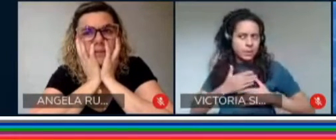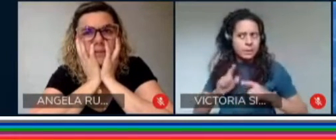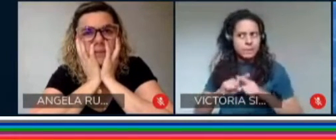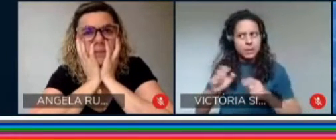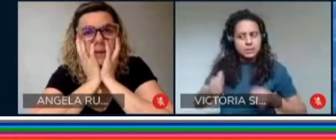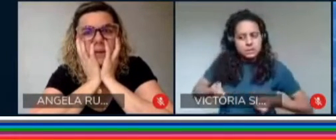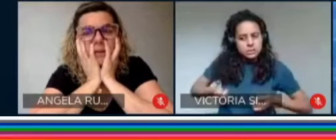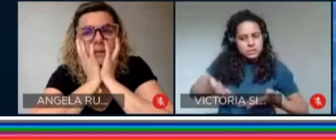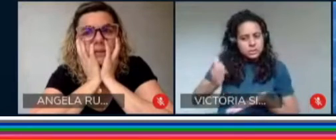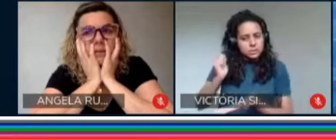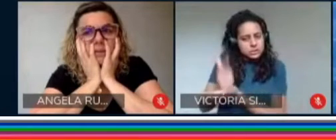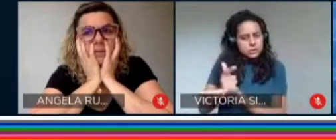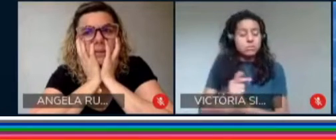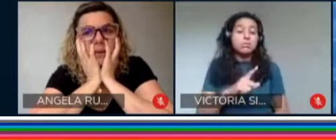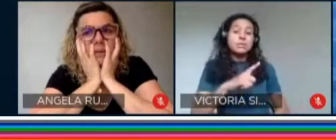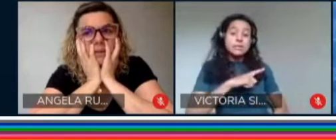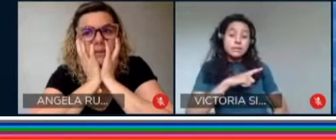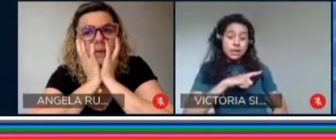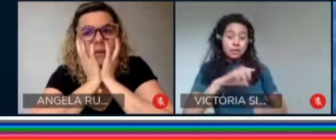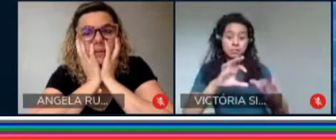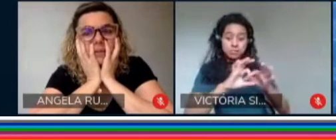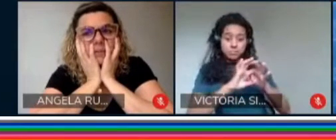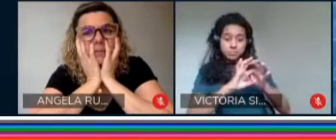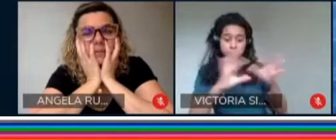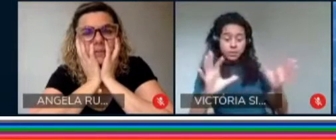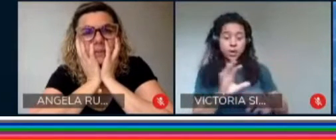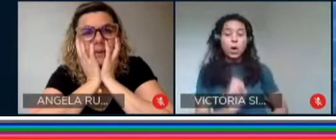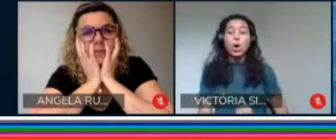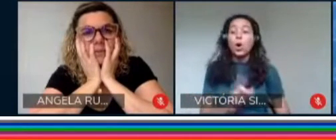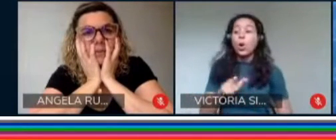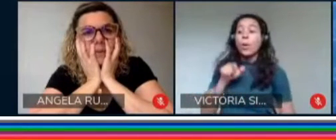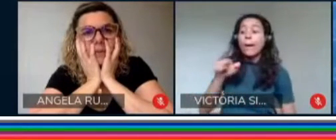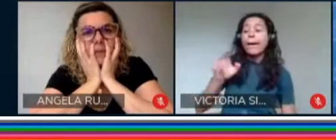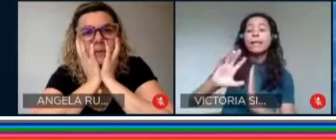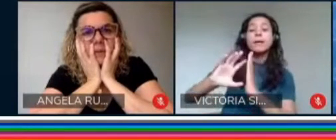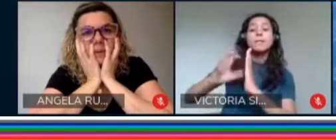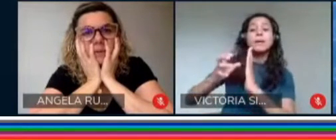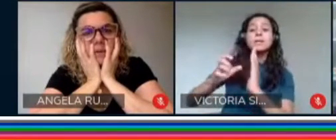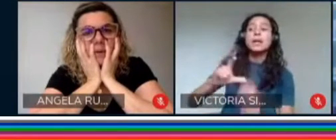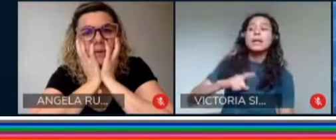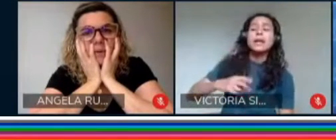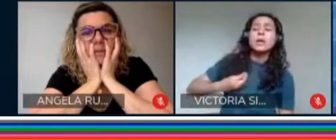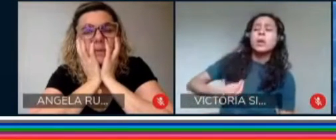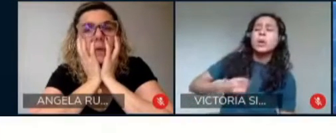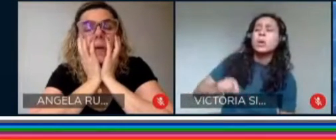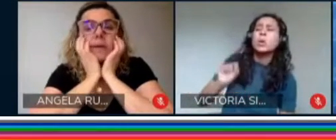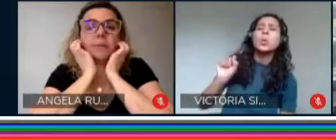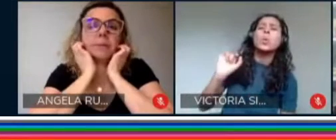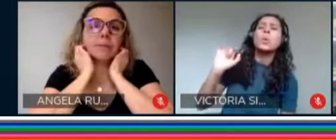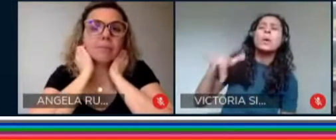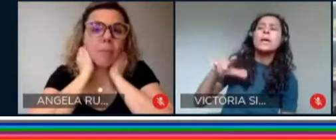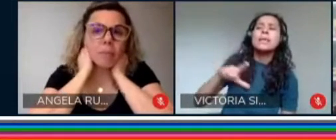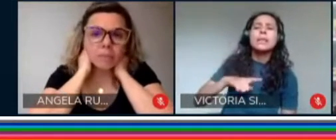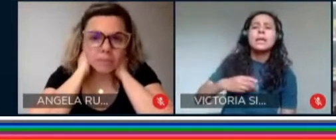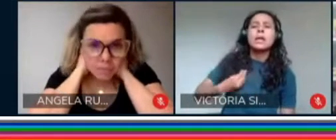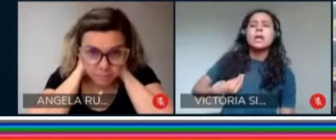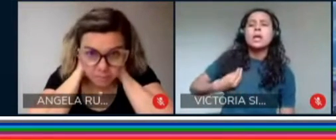e a cobertura da base de dados, né? O que a base de dados me oferece efetivamente, né?